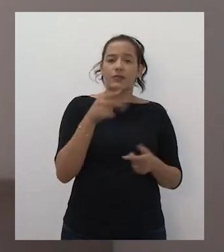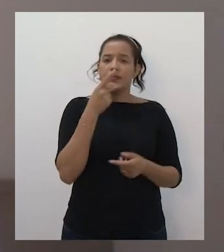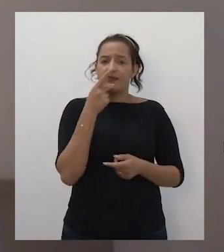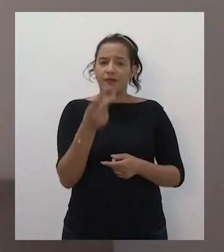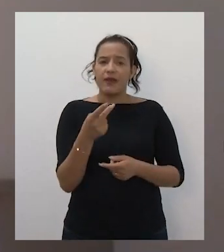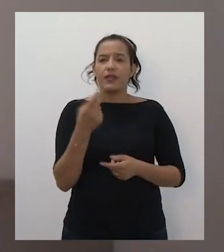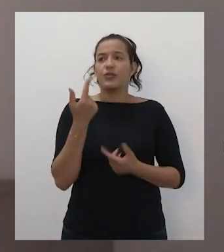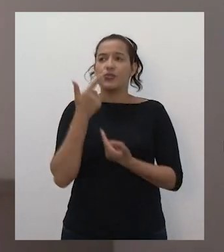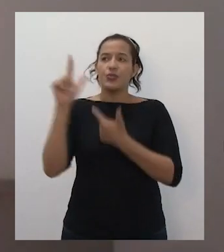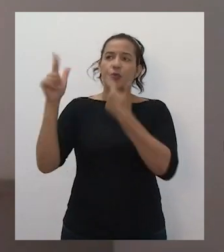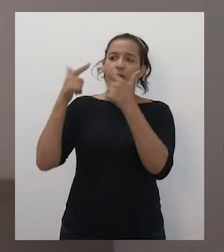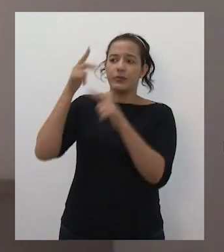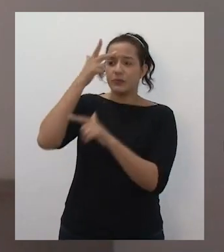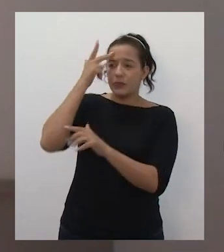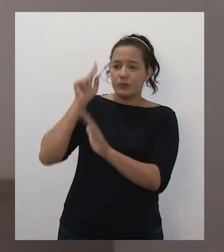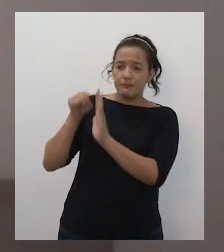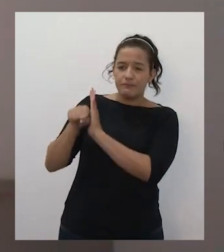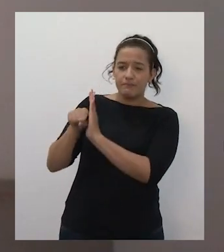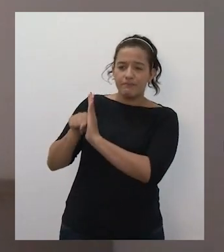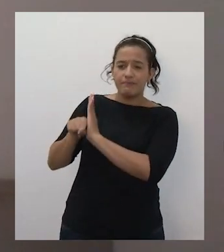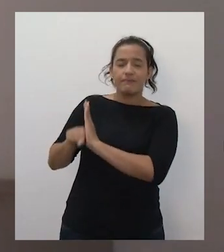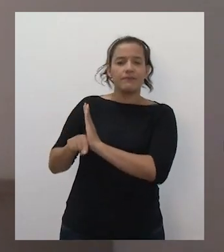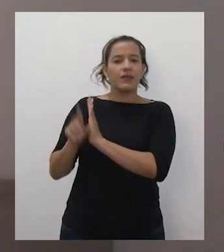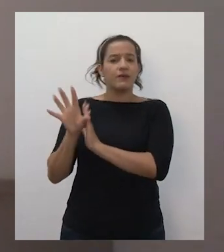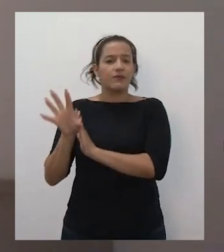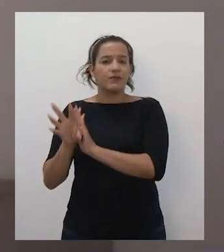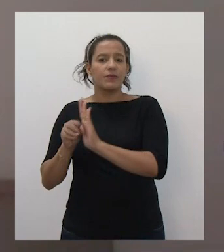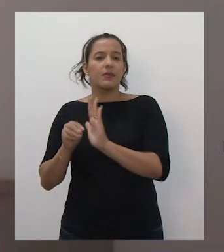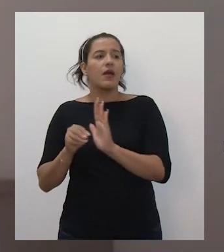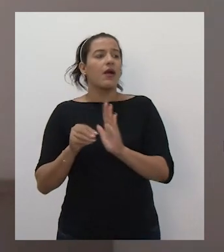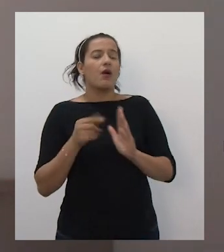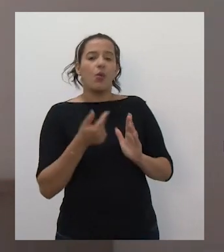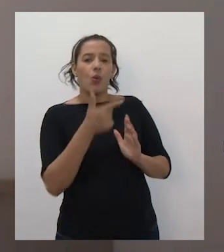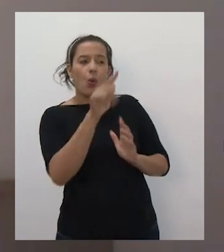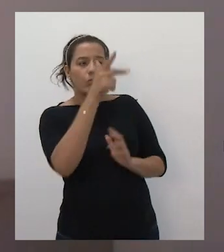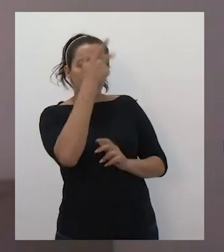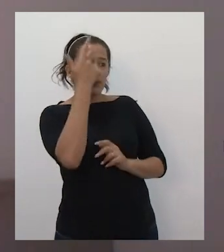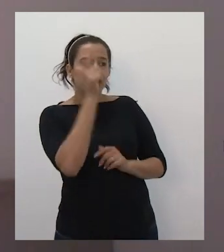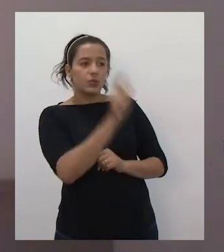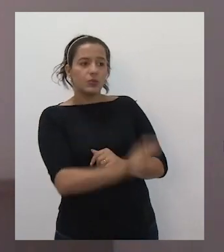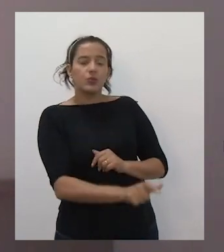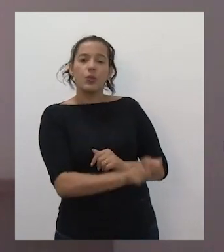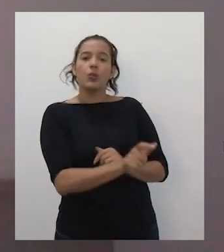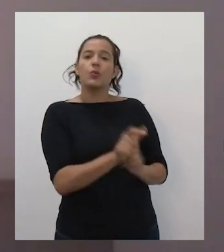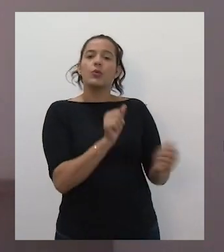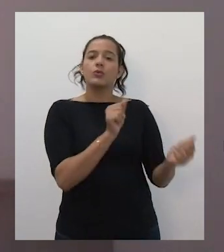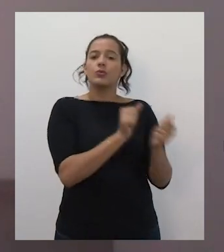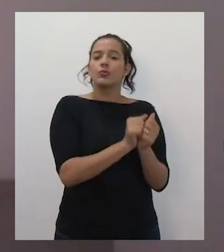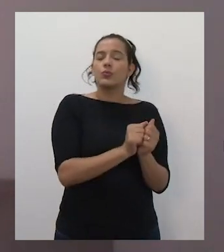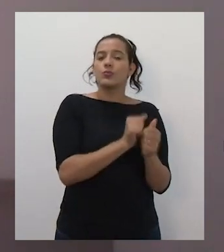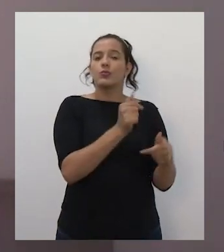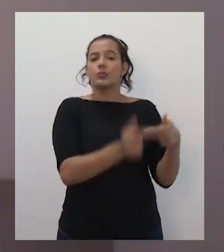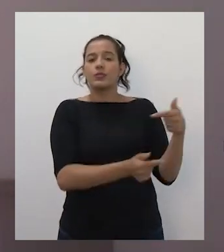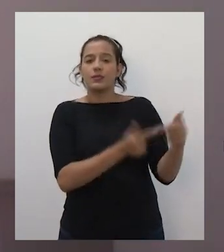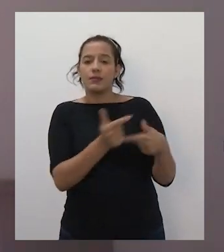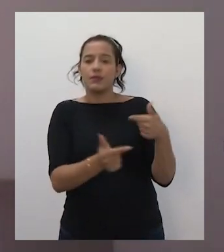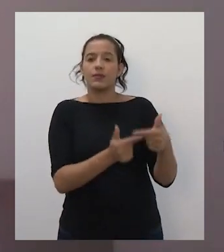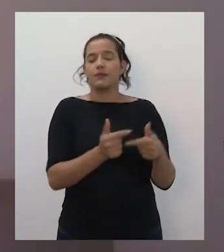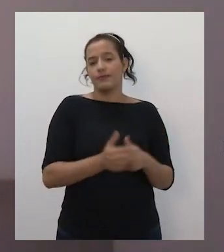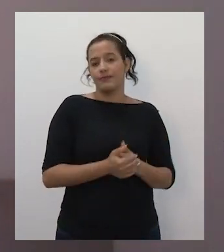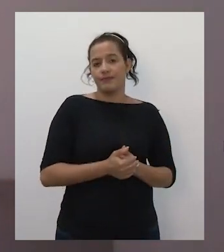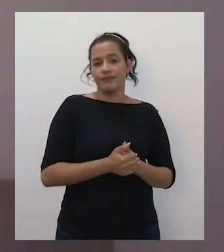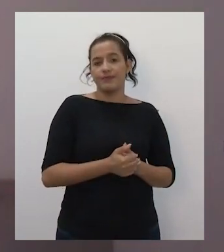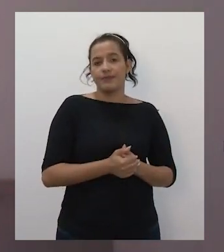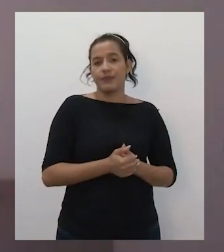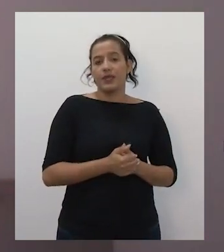e de que você gosta de trabalhar com outro. Imagino que você se inspire também nos seus colegas, assim como você se inspirou no